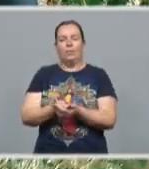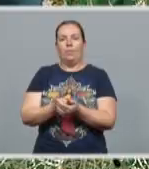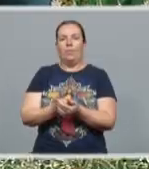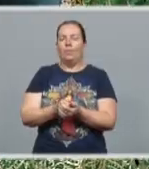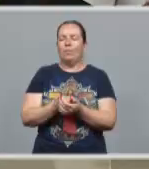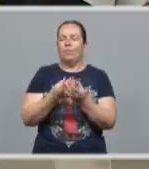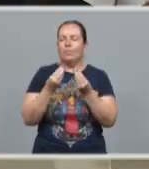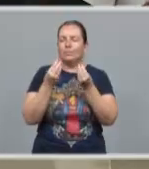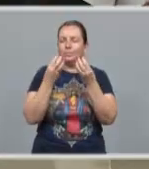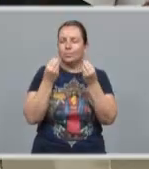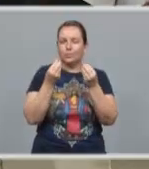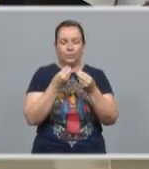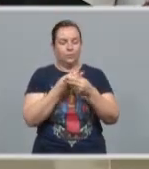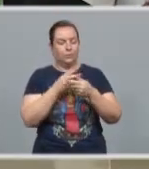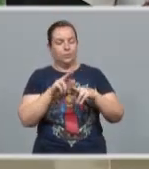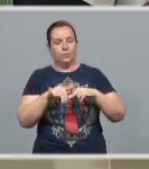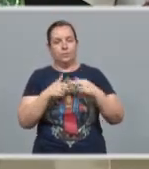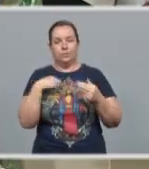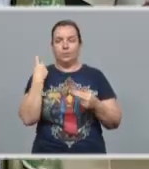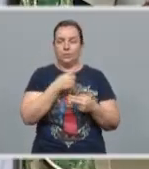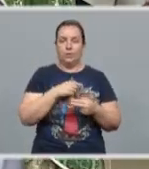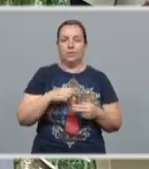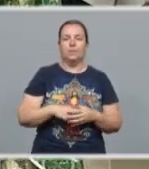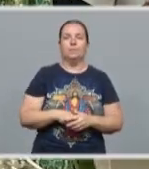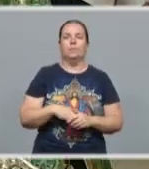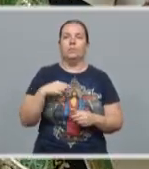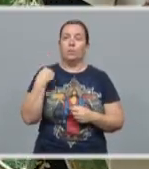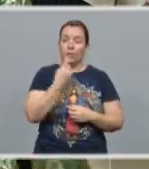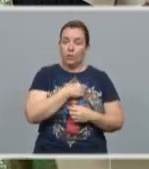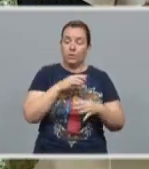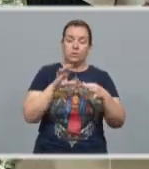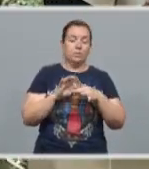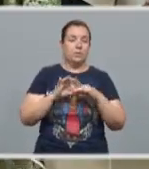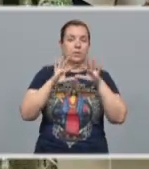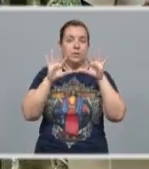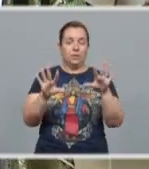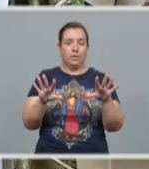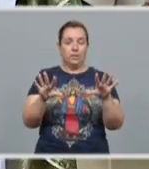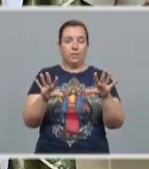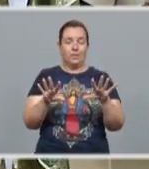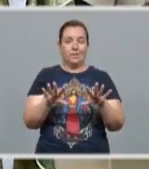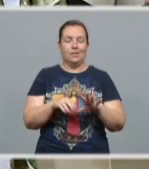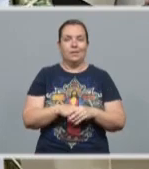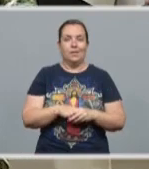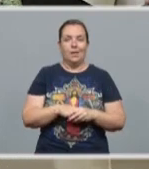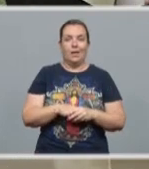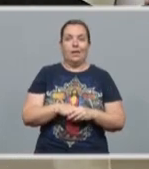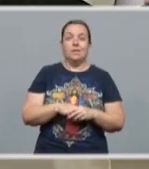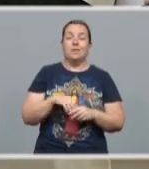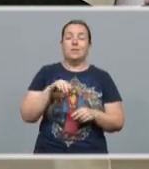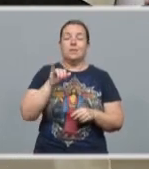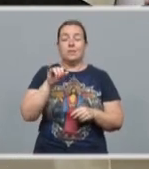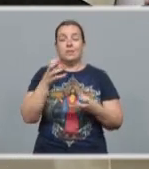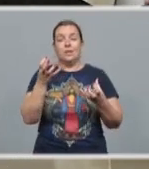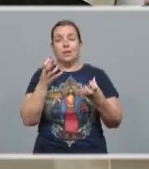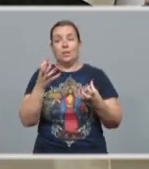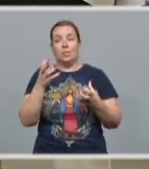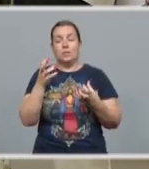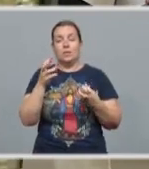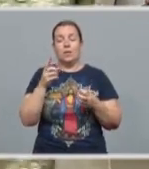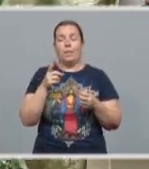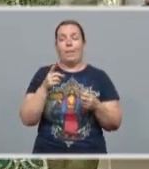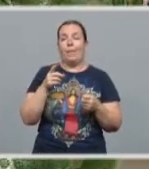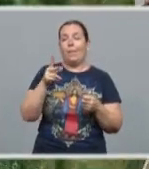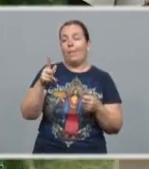que nós somos livres em escolhermos sermos pastoreados por Ele ou